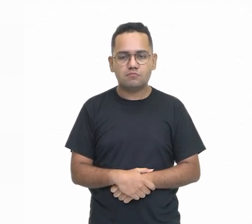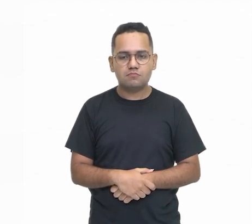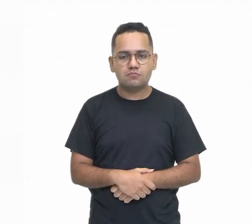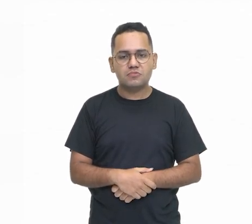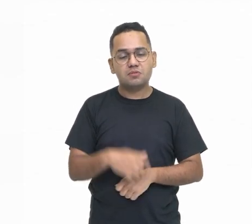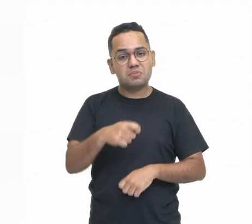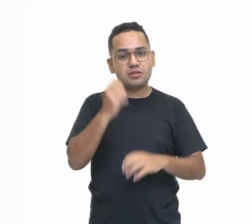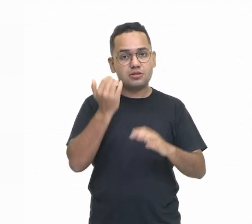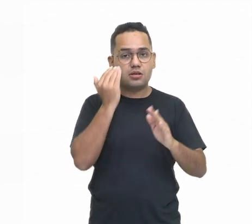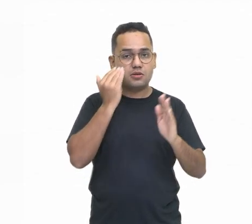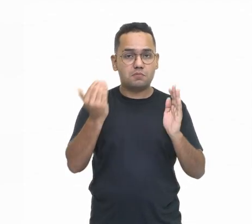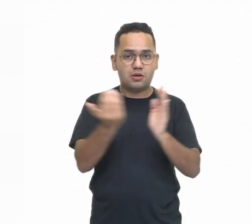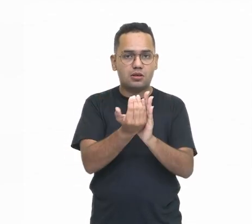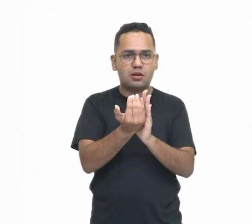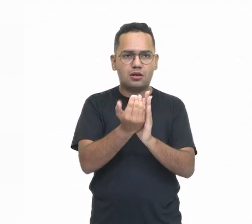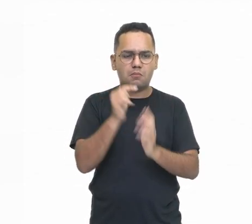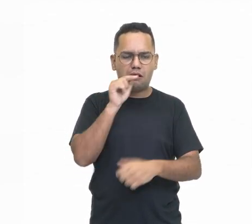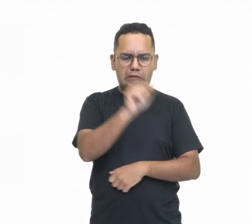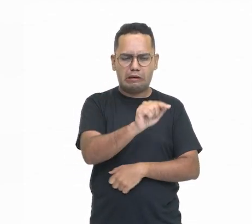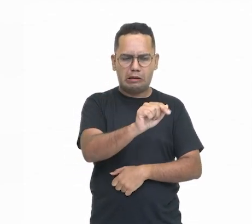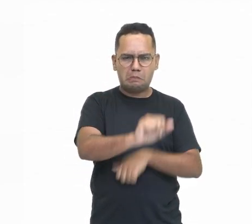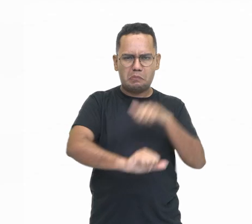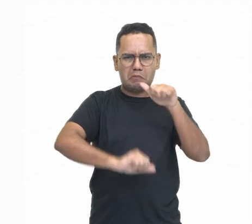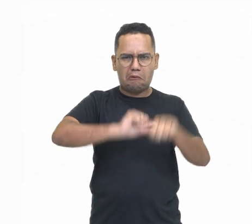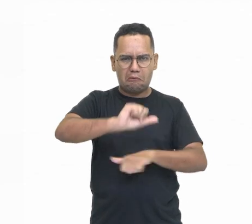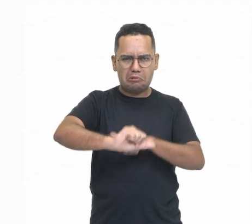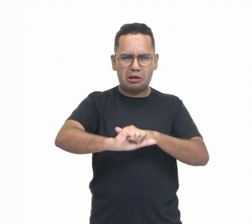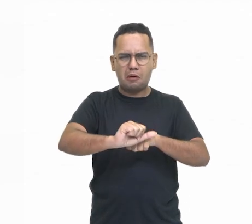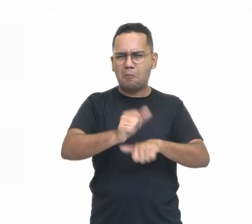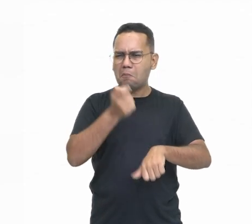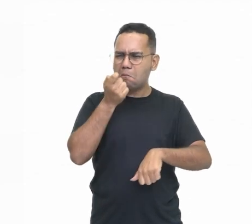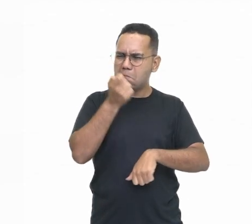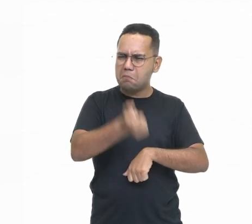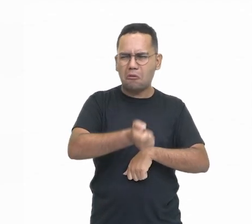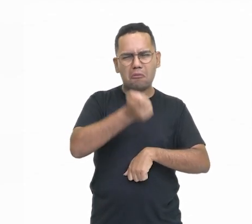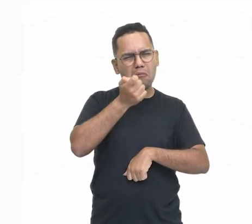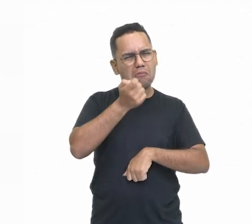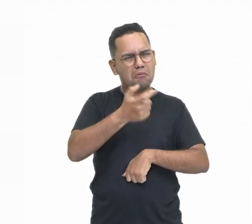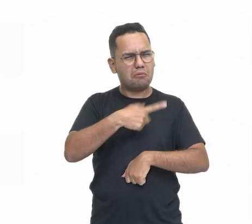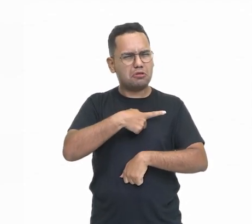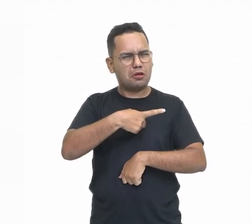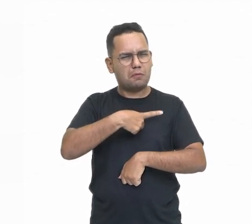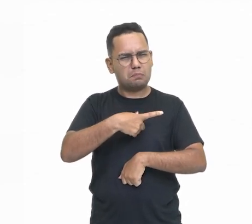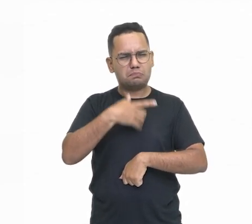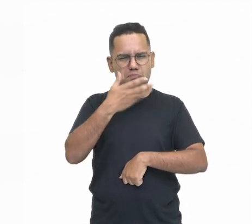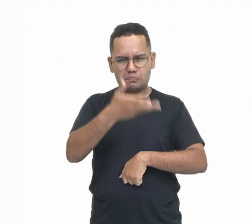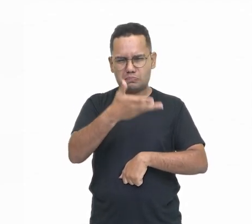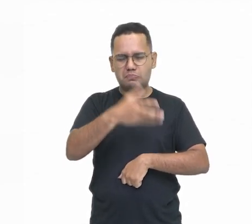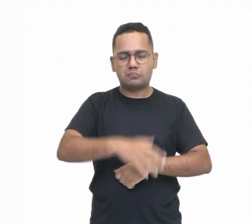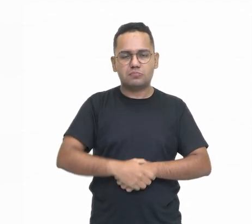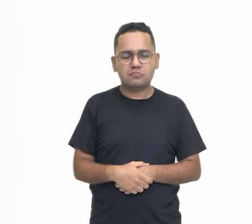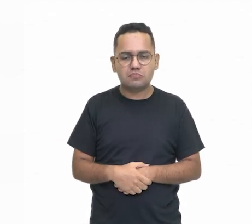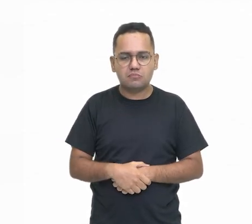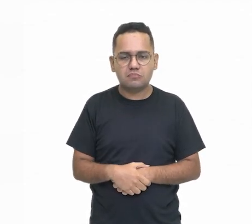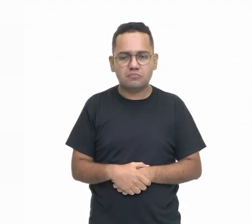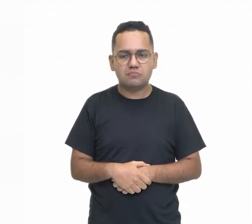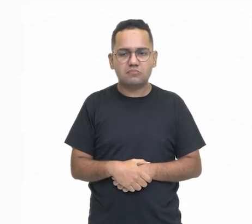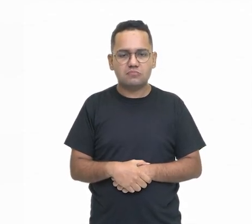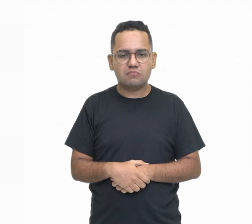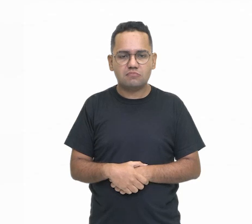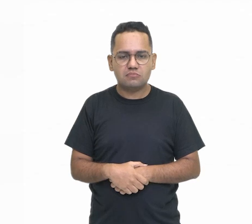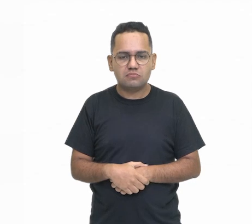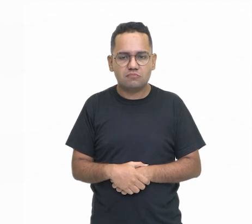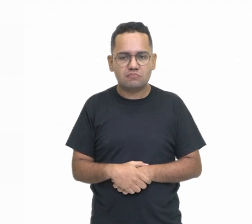a mudança, né? Muito raramente ou quase nunca você vai ter essa alteração das funções e